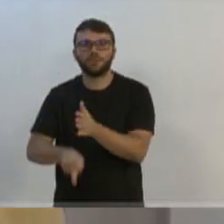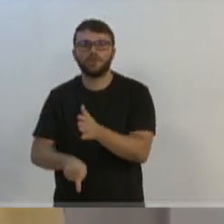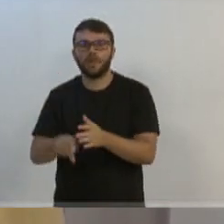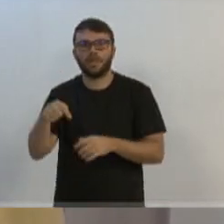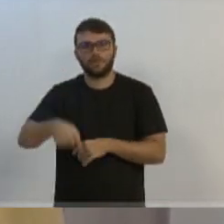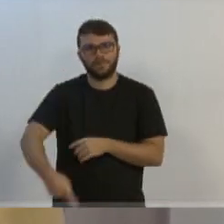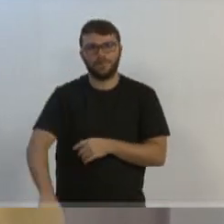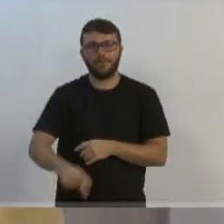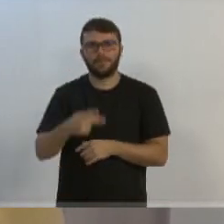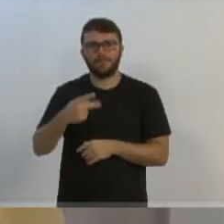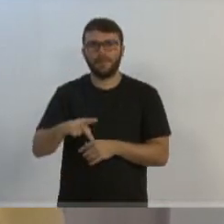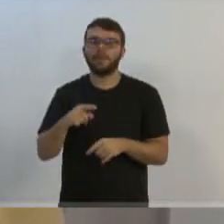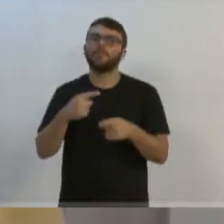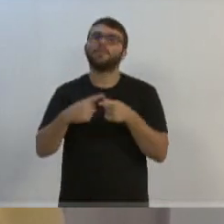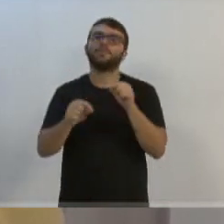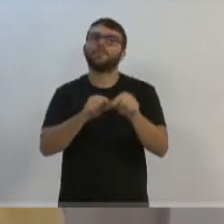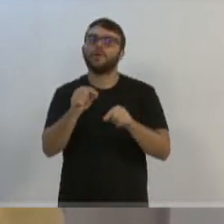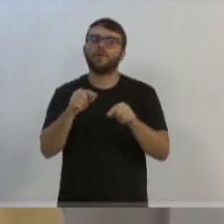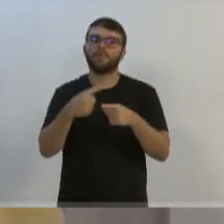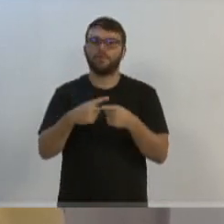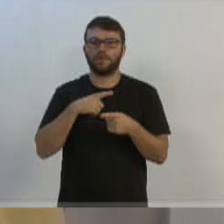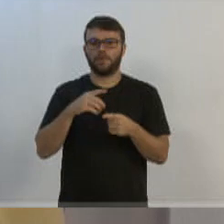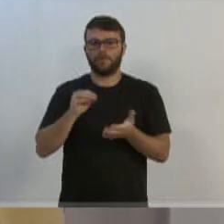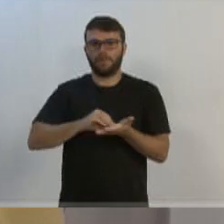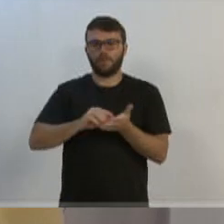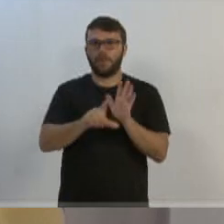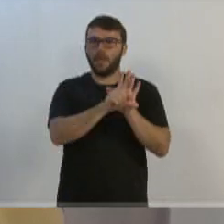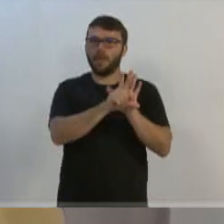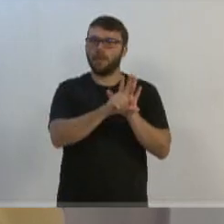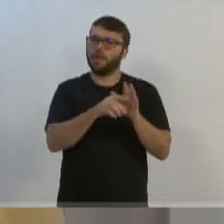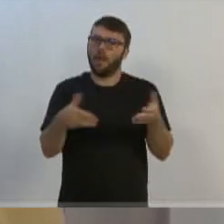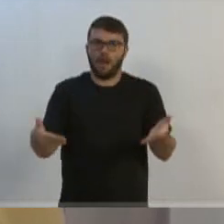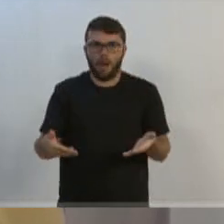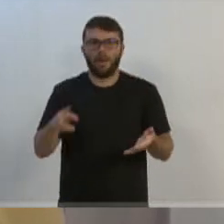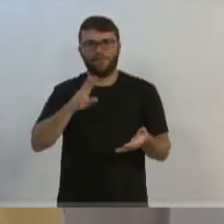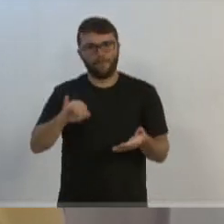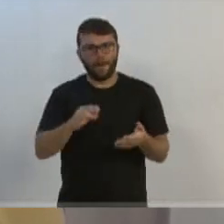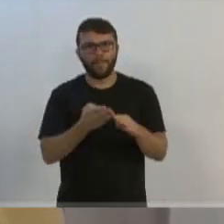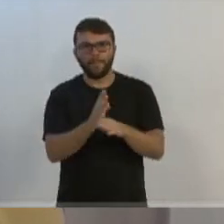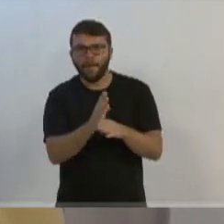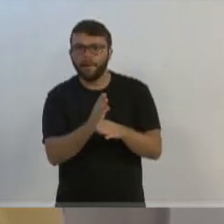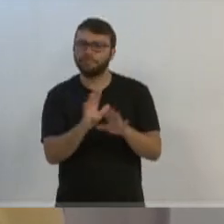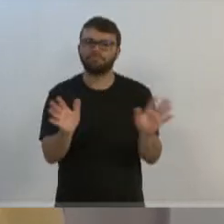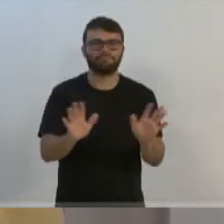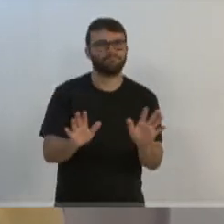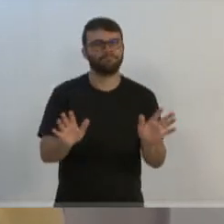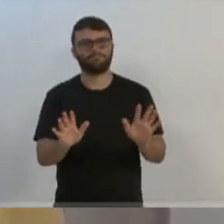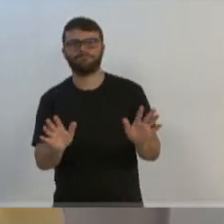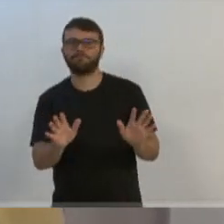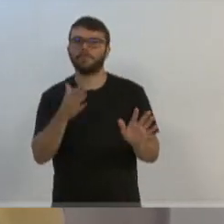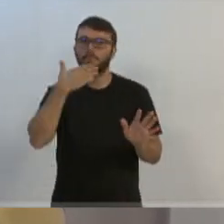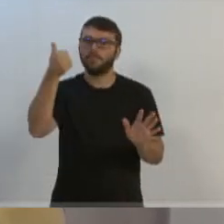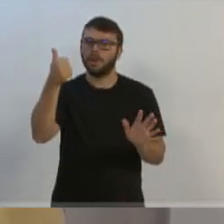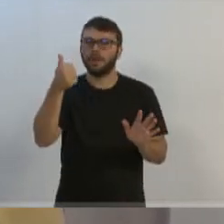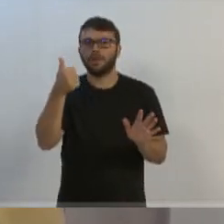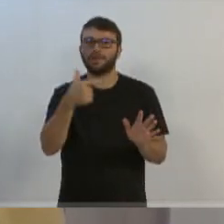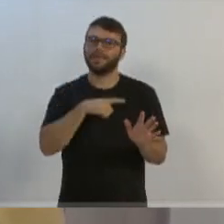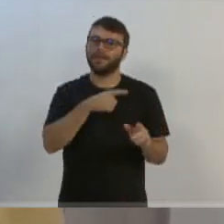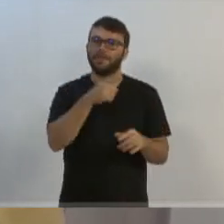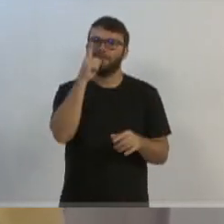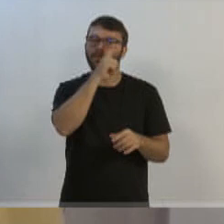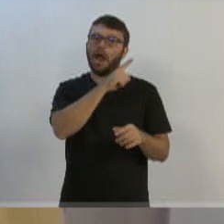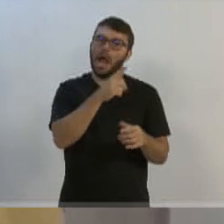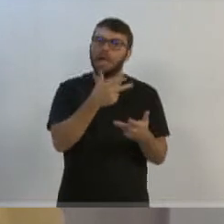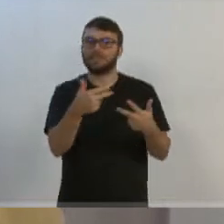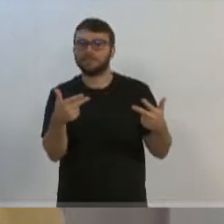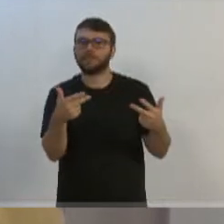porque ele não cumpre determinações legais. Então, não é agora que vamos deixar, se passou pela CCJ, talvez por uma falha, alguma coisa